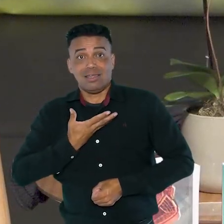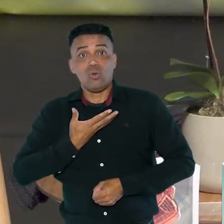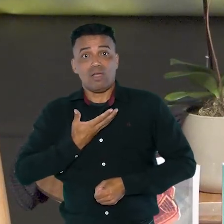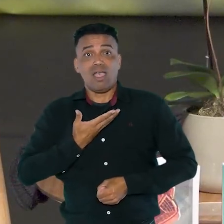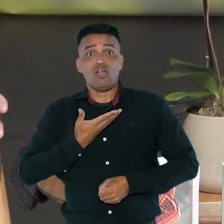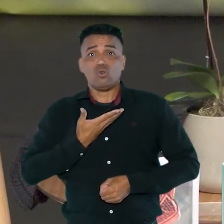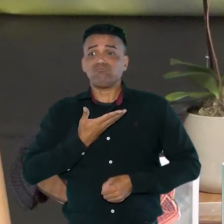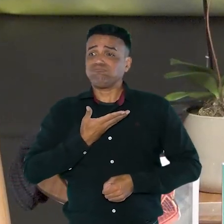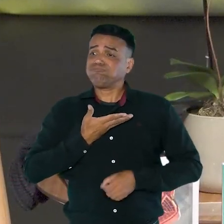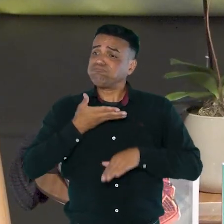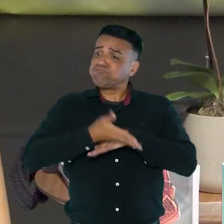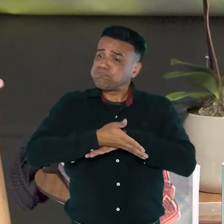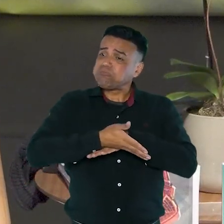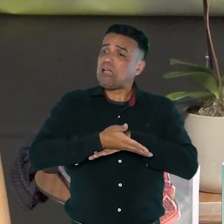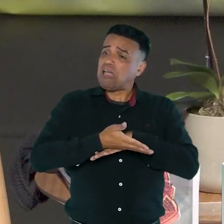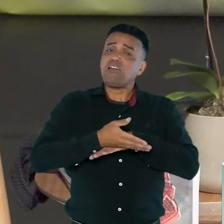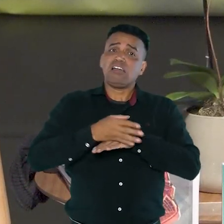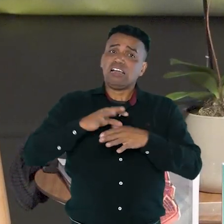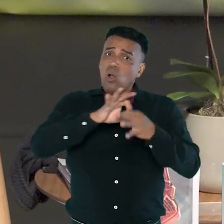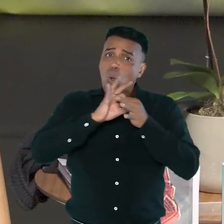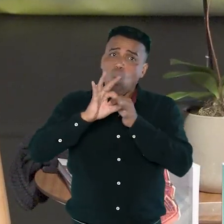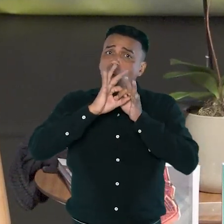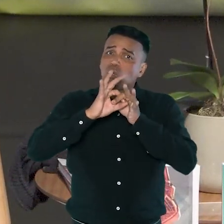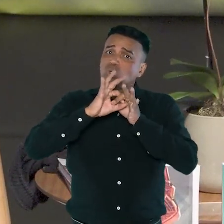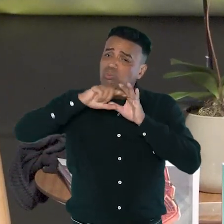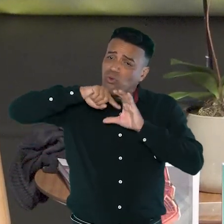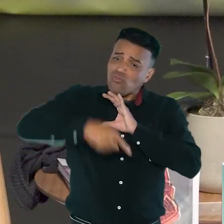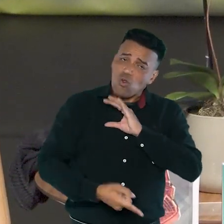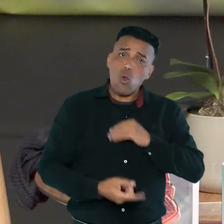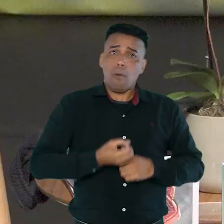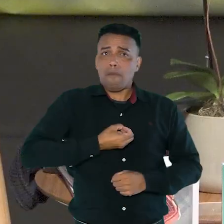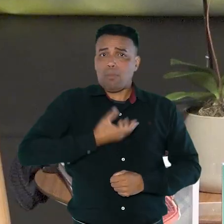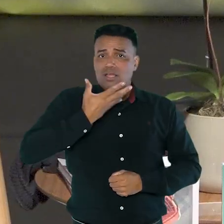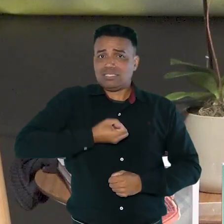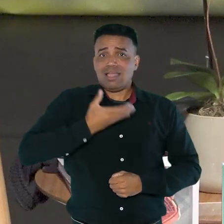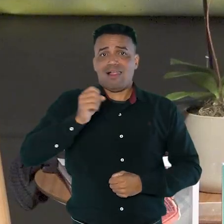ver para a poesia, para a literatura. Então, assim,